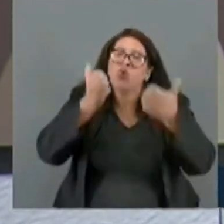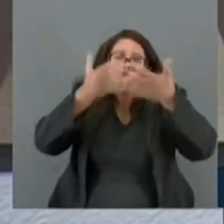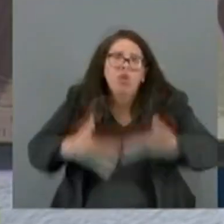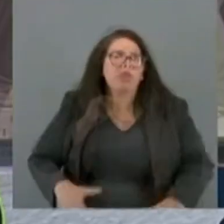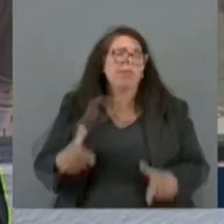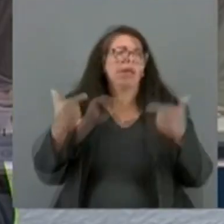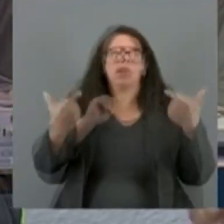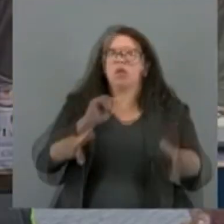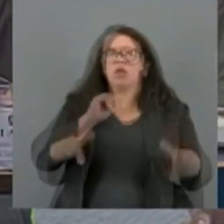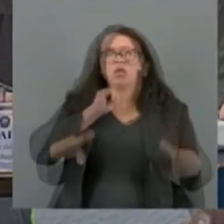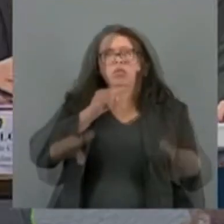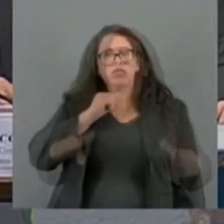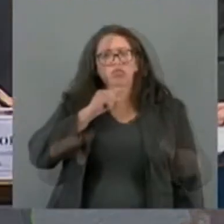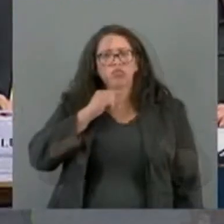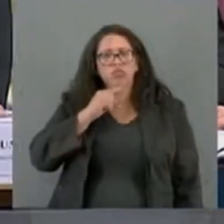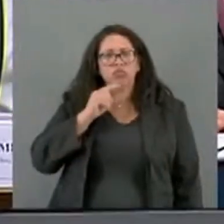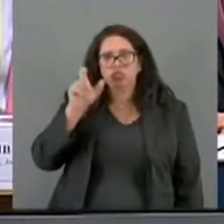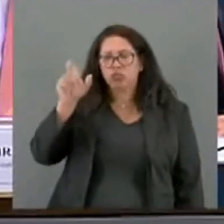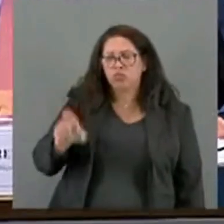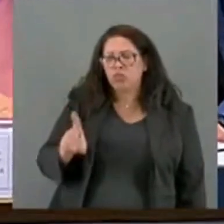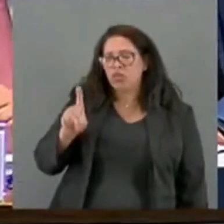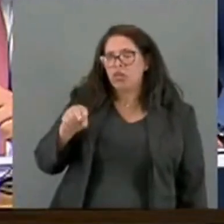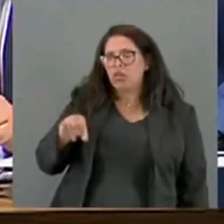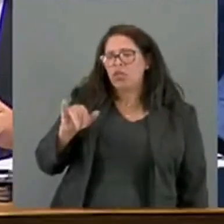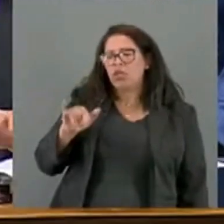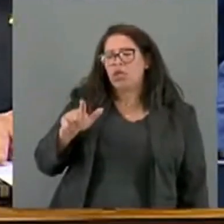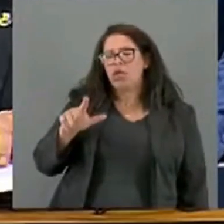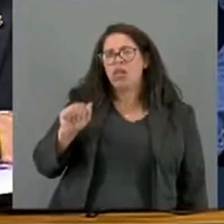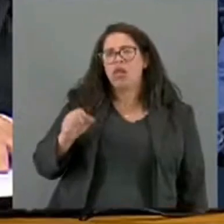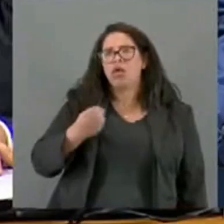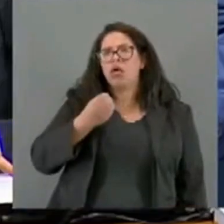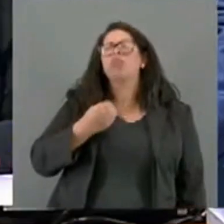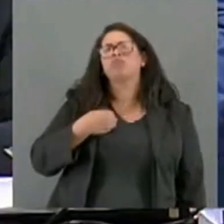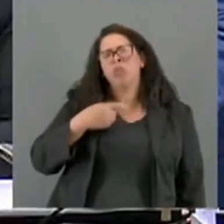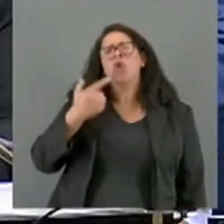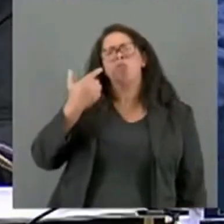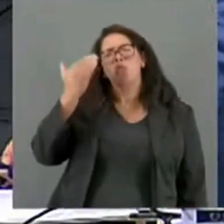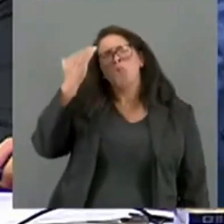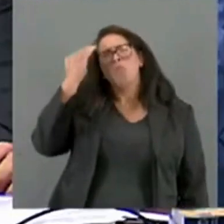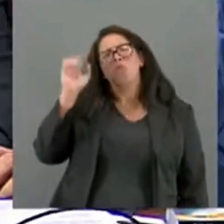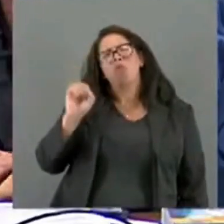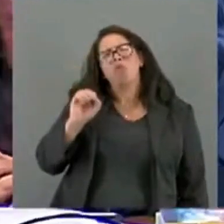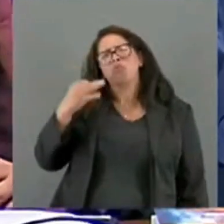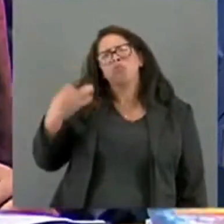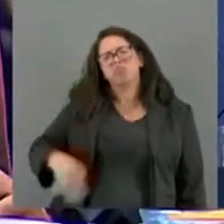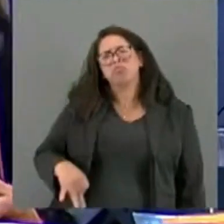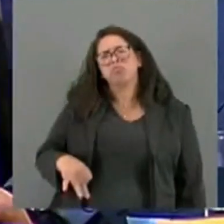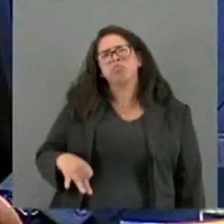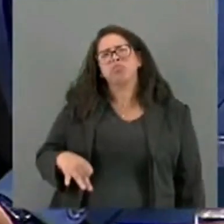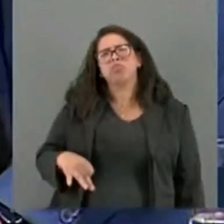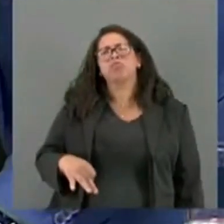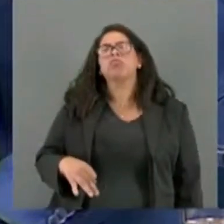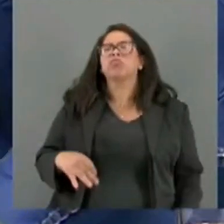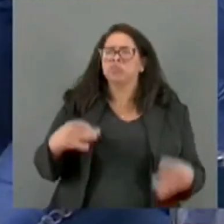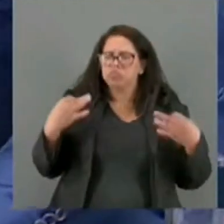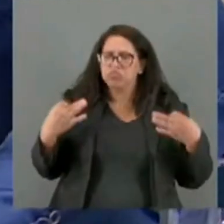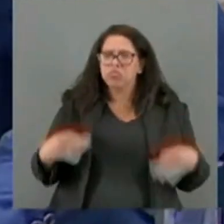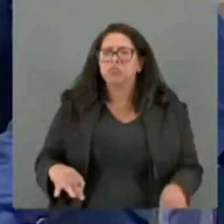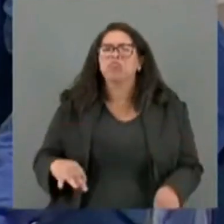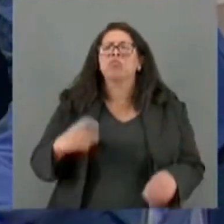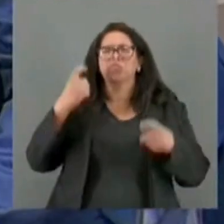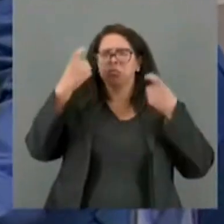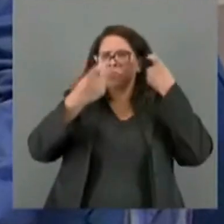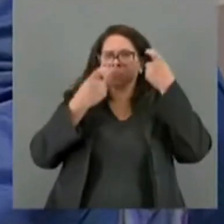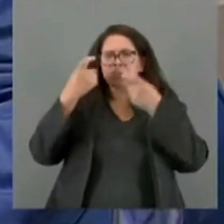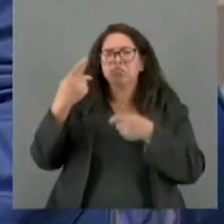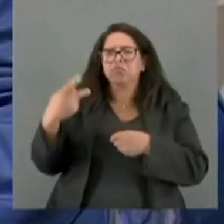oportunidade. Obrigado. Daniele Ribeiro, muito lógica. É salutar a preocupação